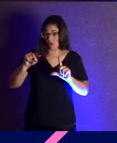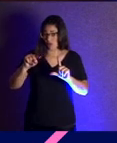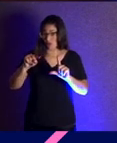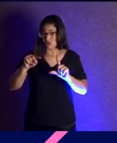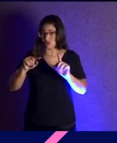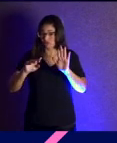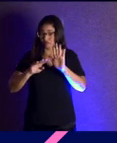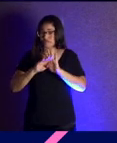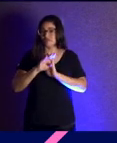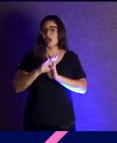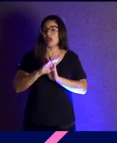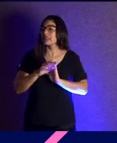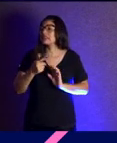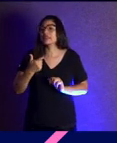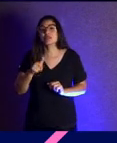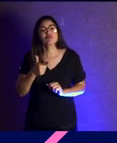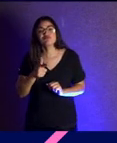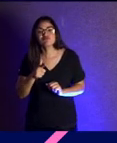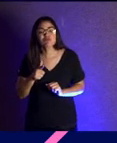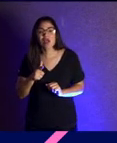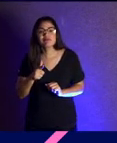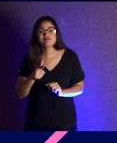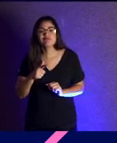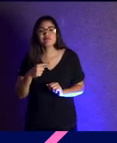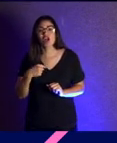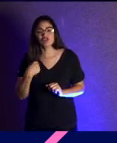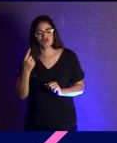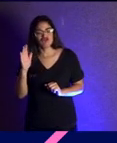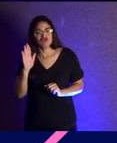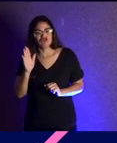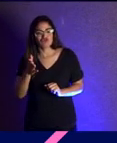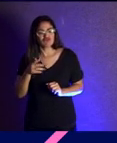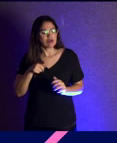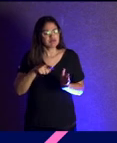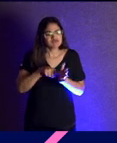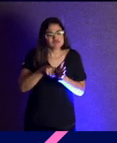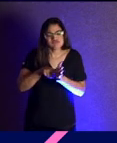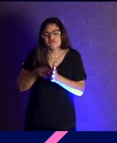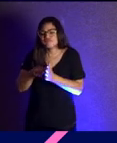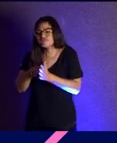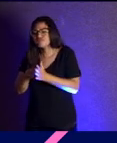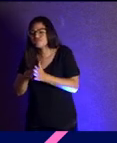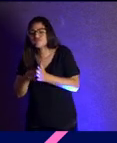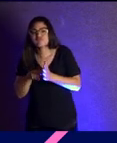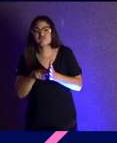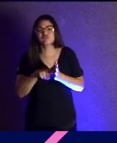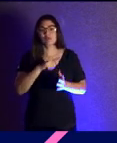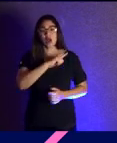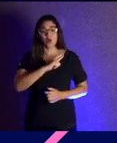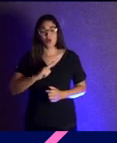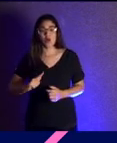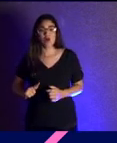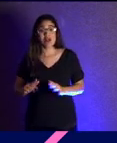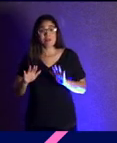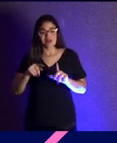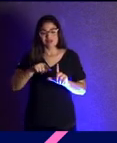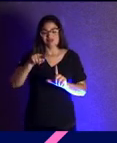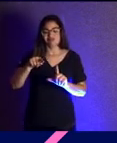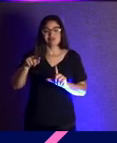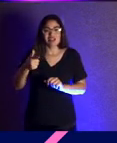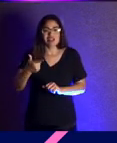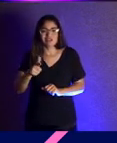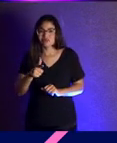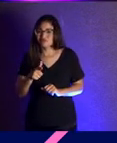suspeitas? Não tem. A gente questionou para todas as unidades da federação e ninguém tem estatística sobre